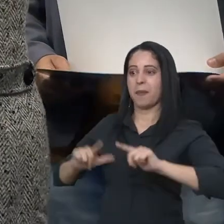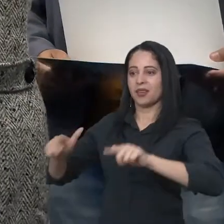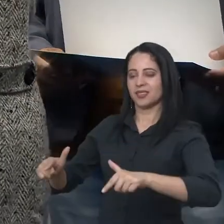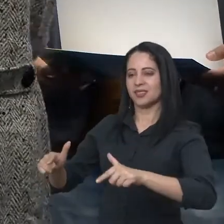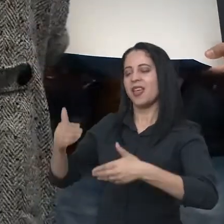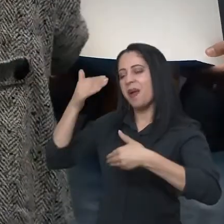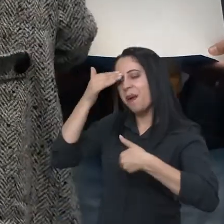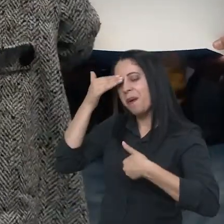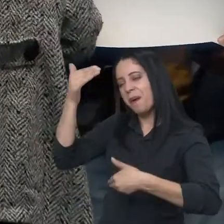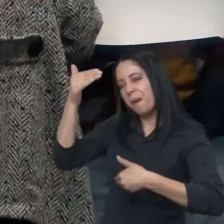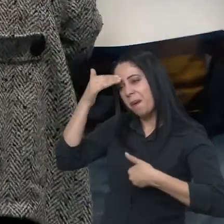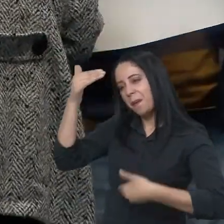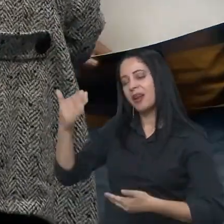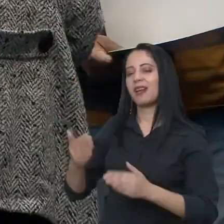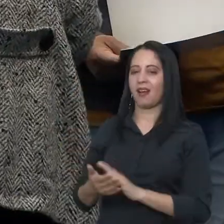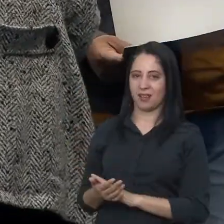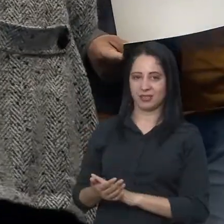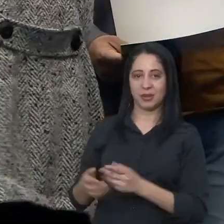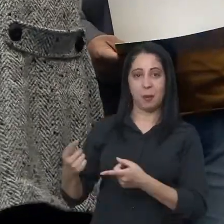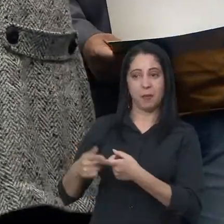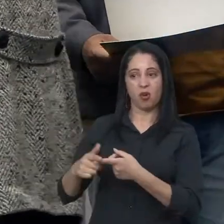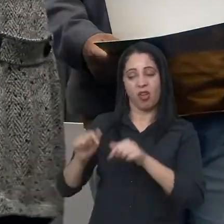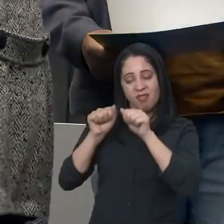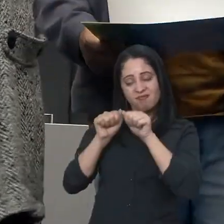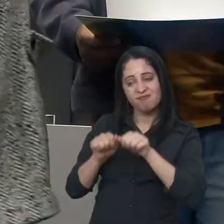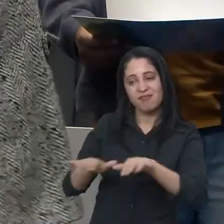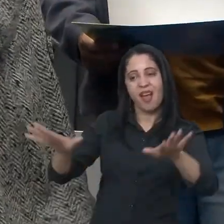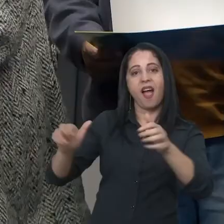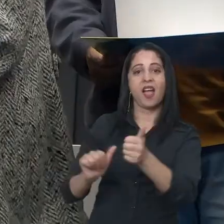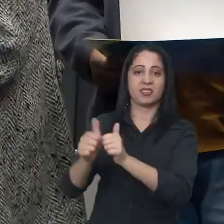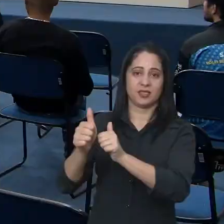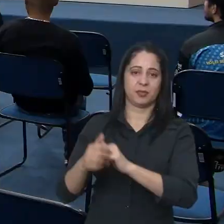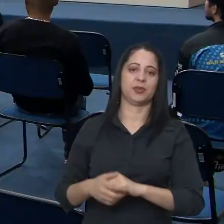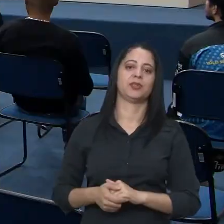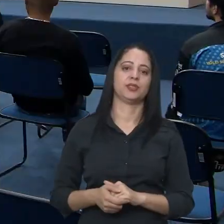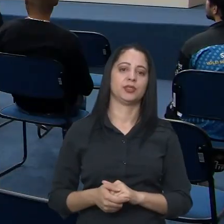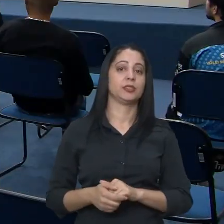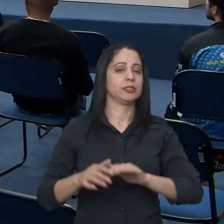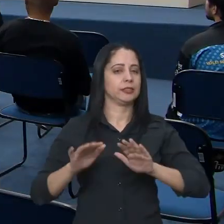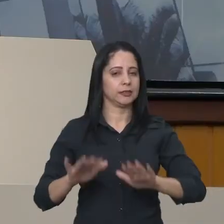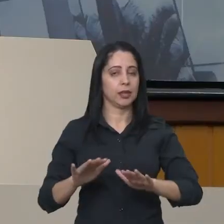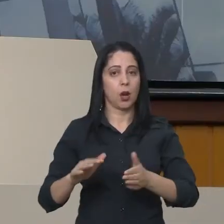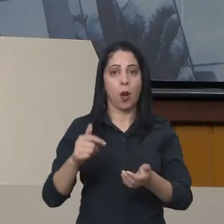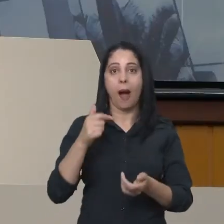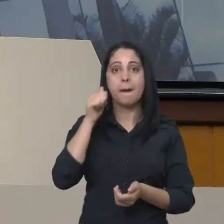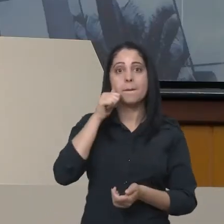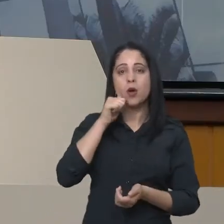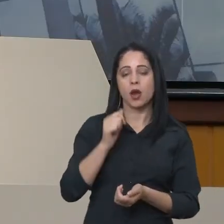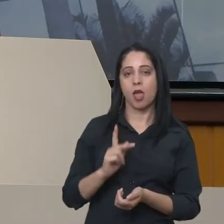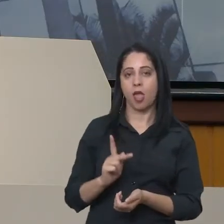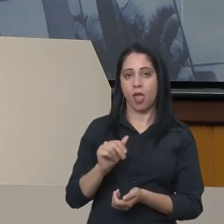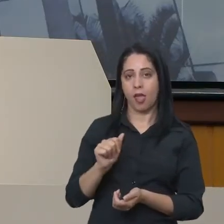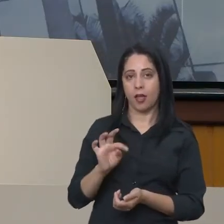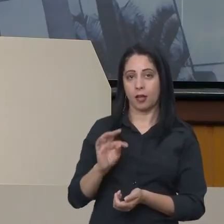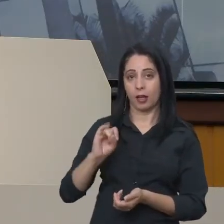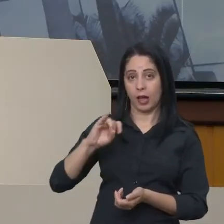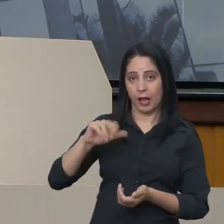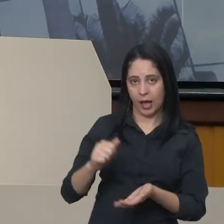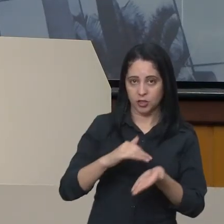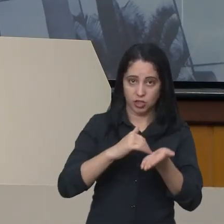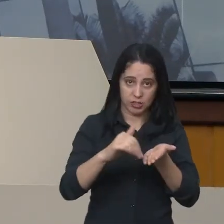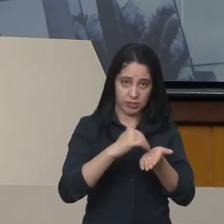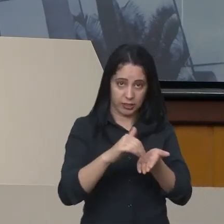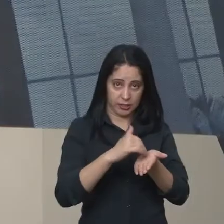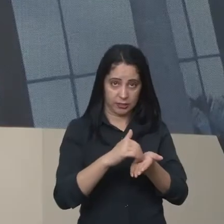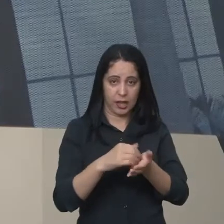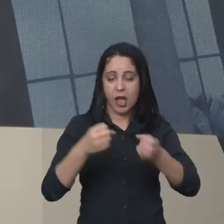de agradecer pelo empenho e dedicação na promoção do esporte da cidade. Nesse sentido, a secretária de Esportes e ex-presidente